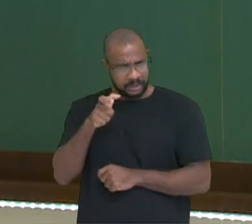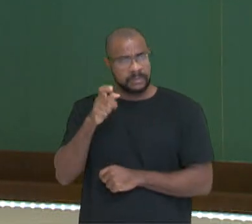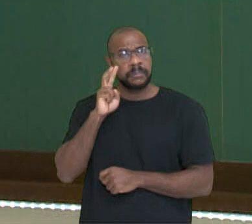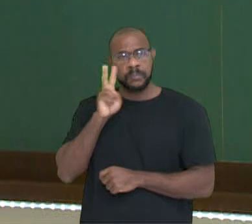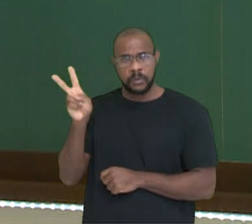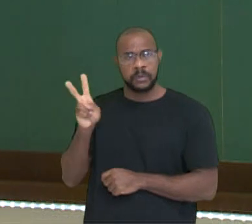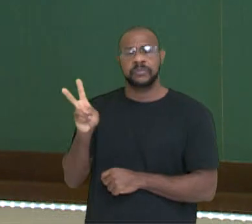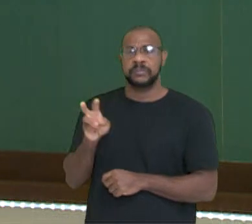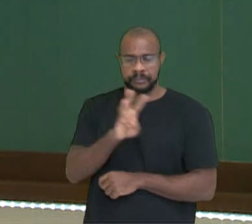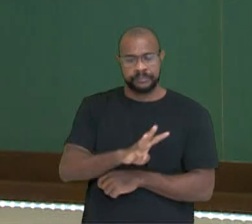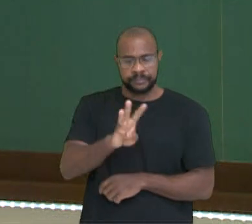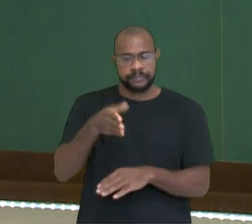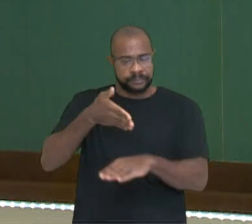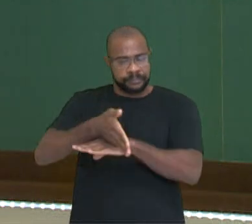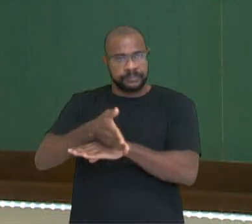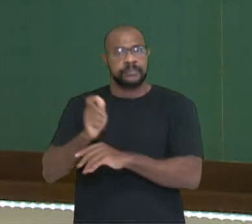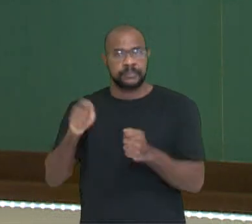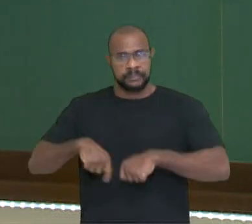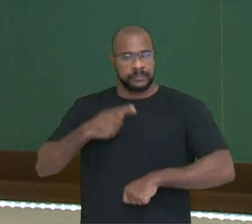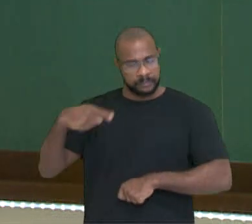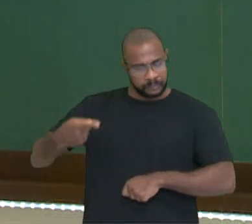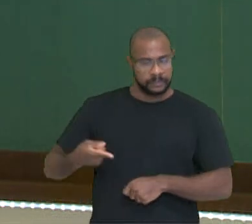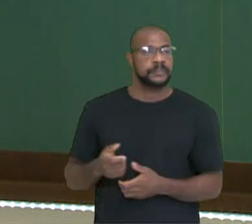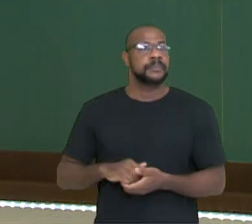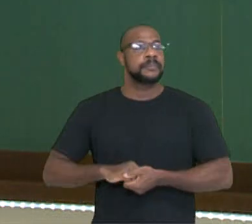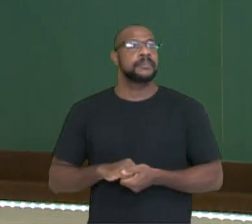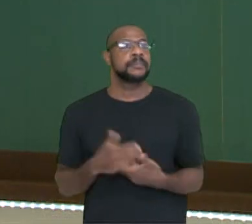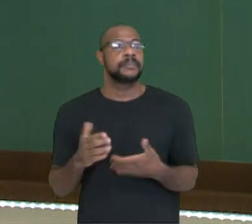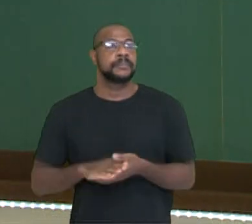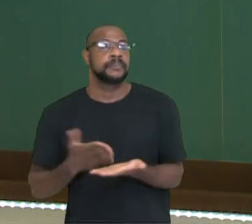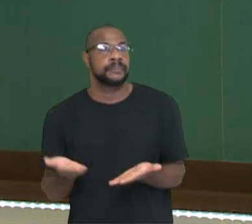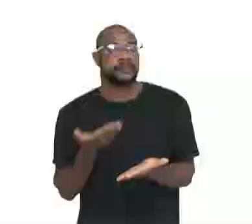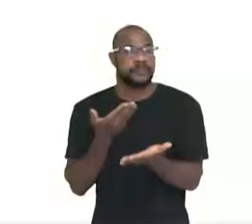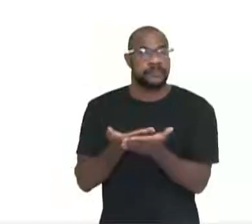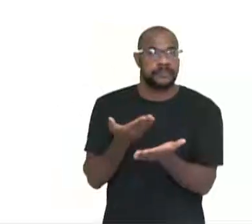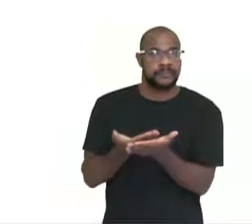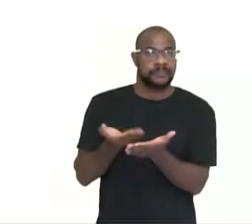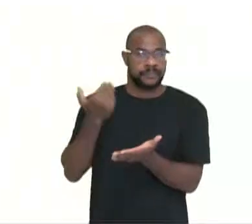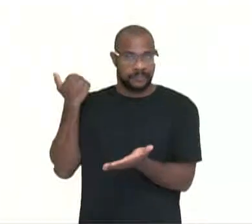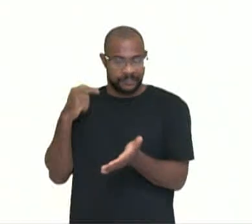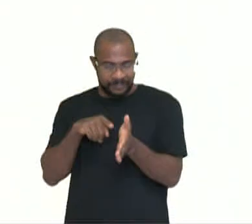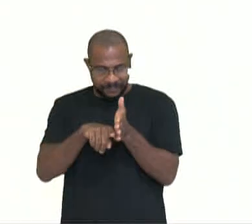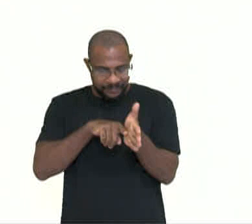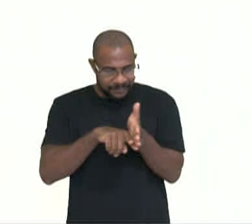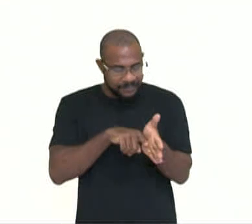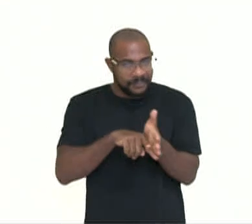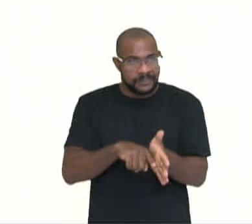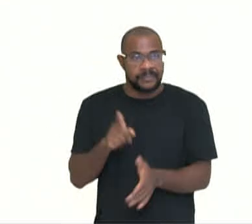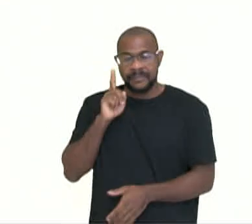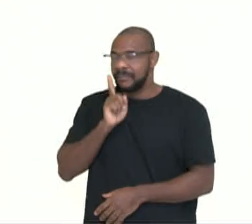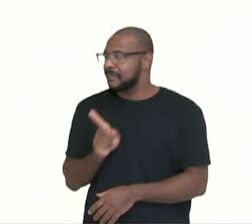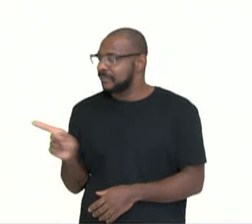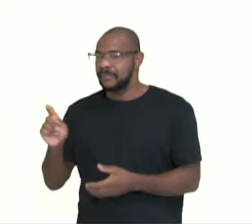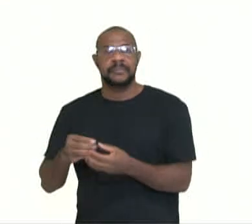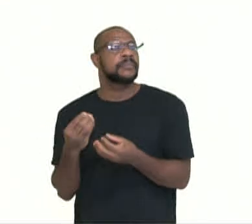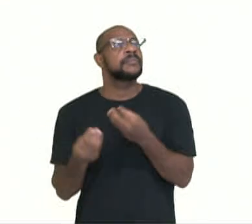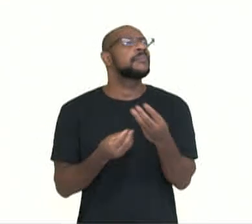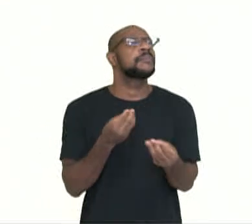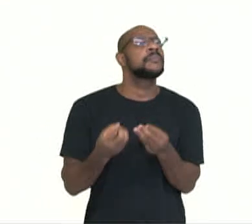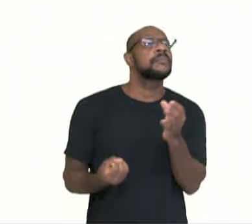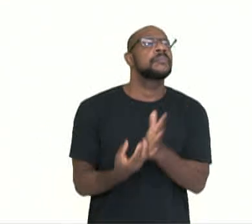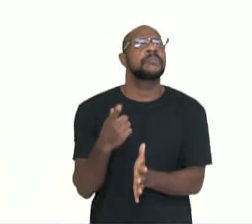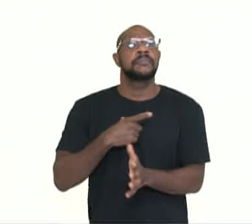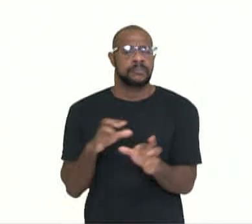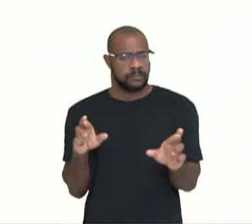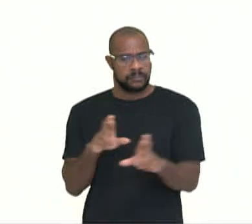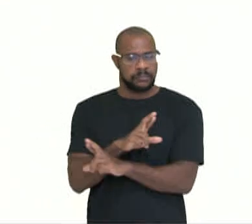resumo do que está dizendo essa reportagem para vocês, tá? Segundo esse estudo que foi realizado, eles queriam entender melhor como é que funcionava, se tinha alguma